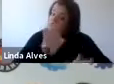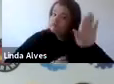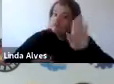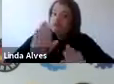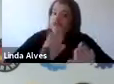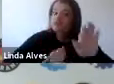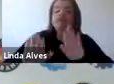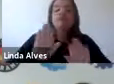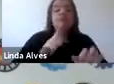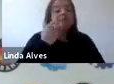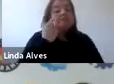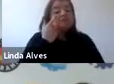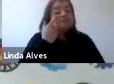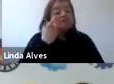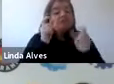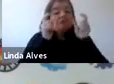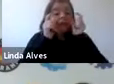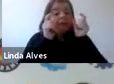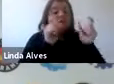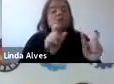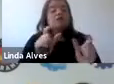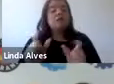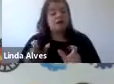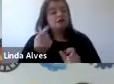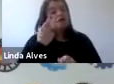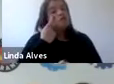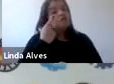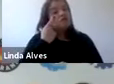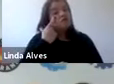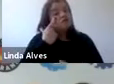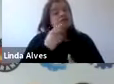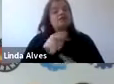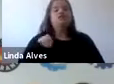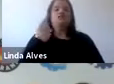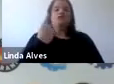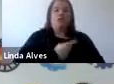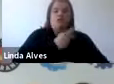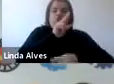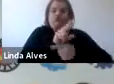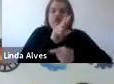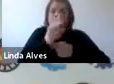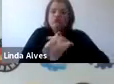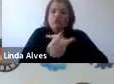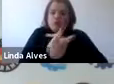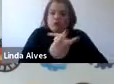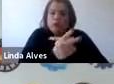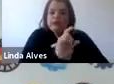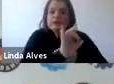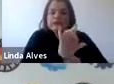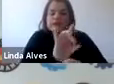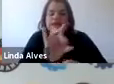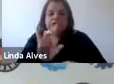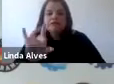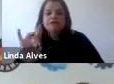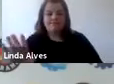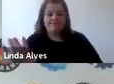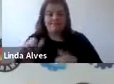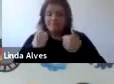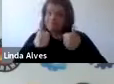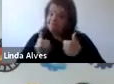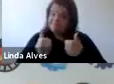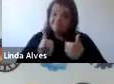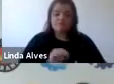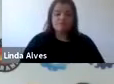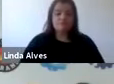já seja um resultado de uma atenção maior de cada um fazendo a sua parte. Nas